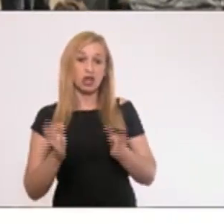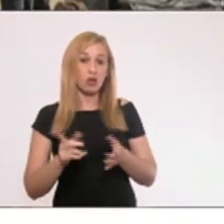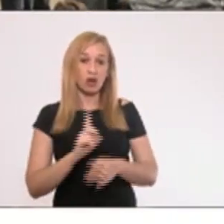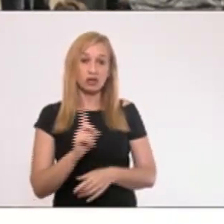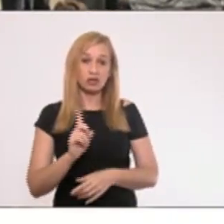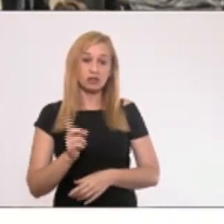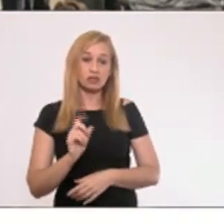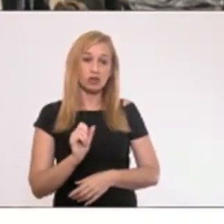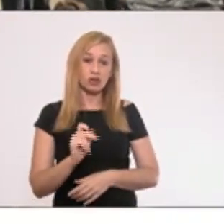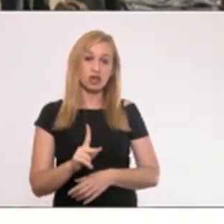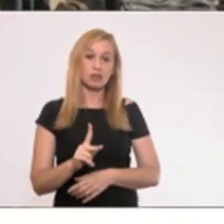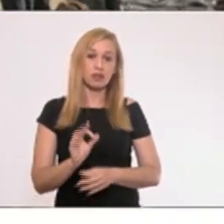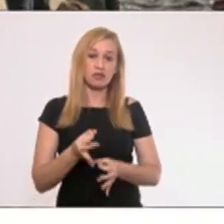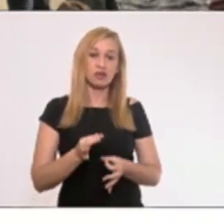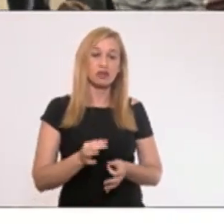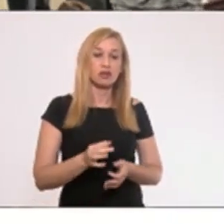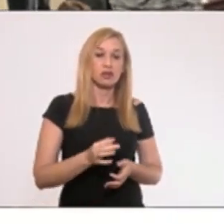um.